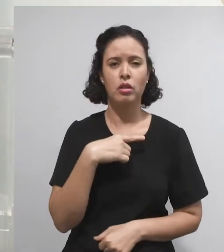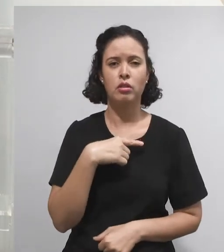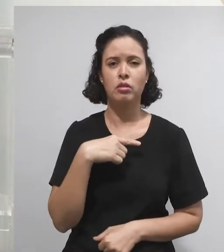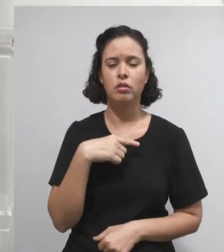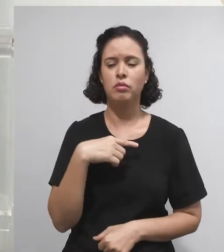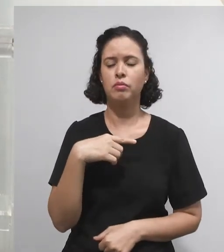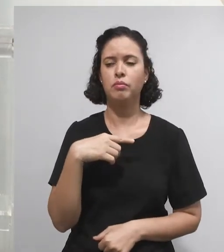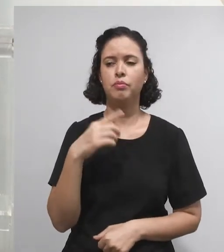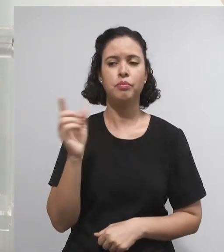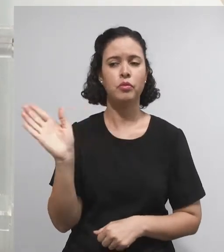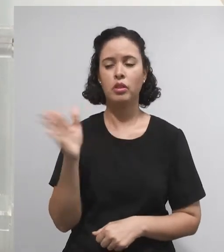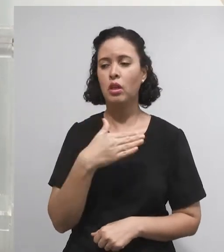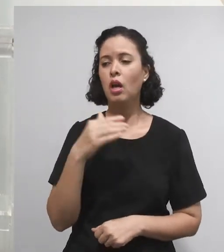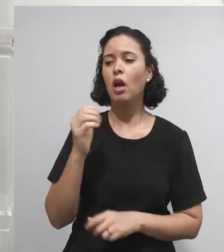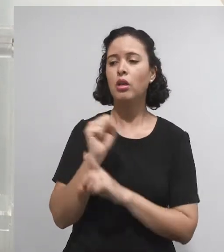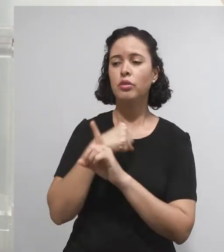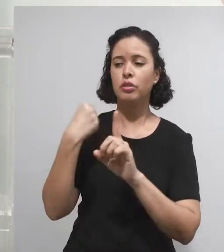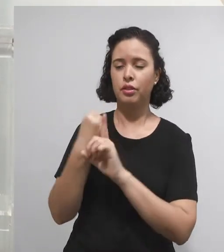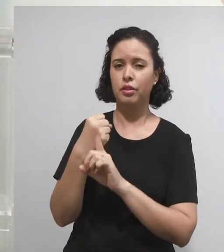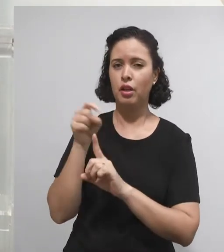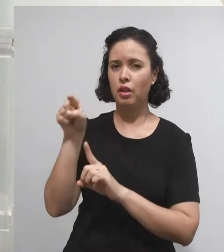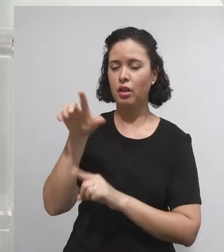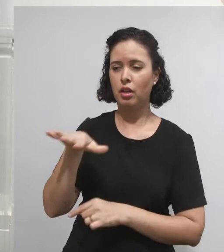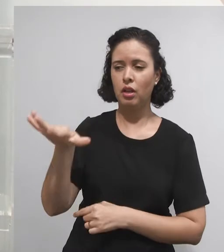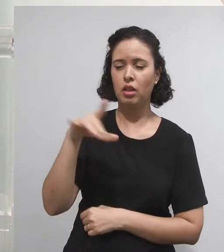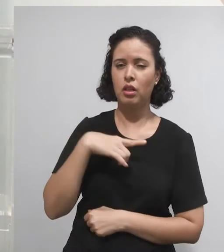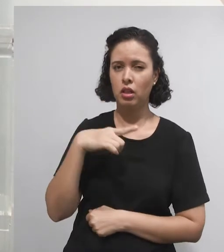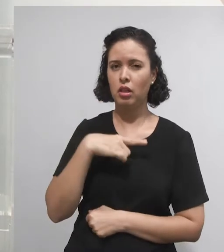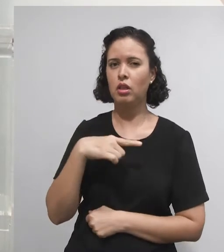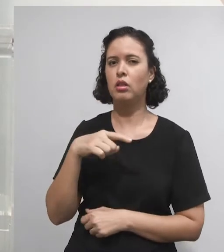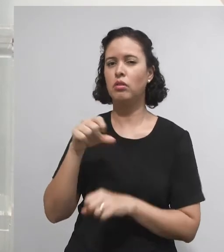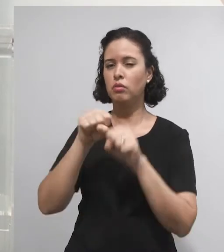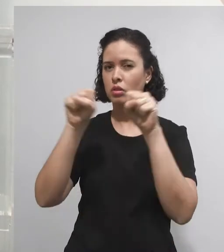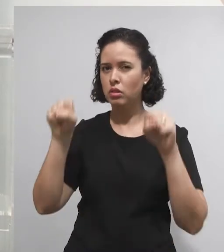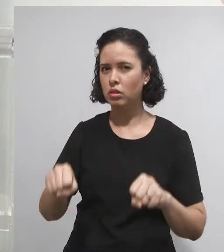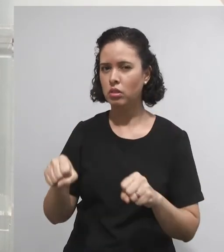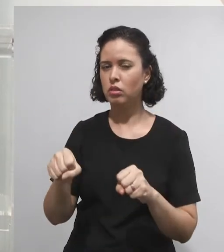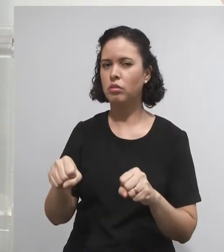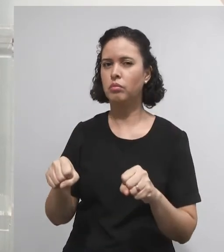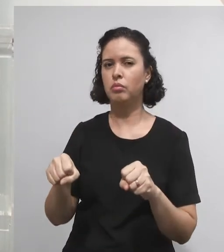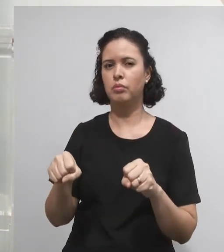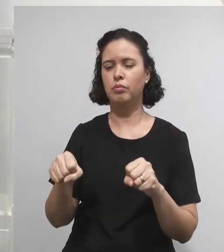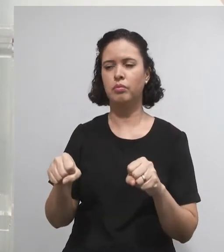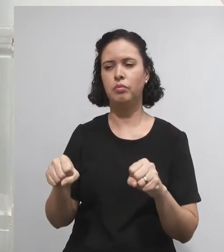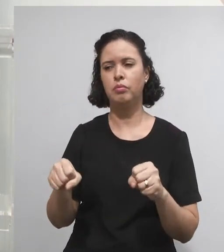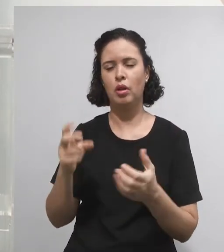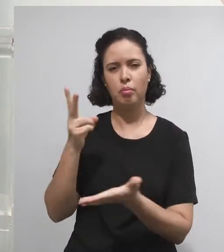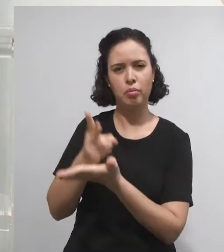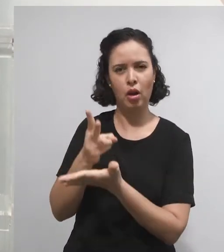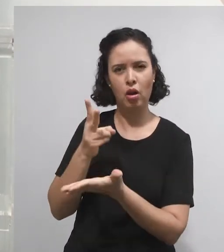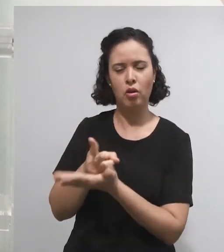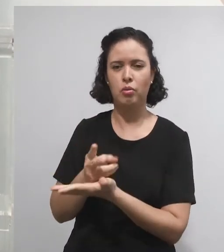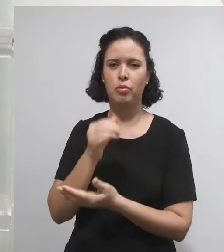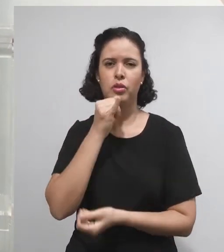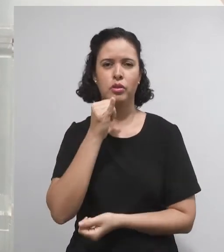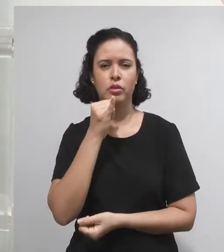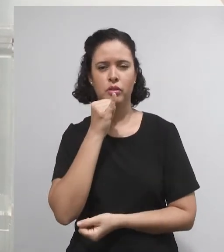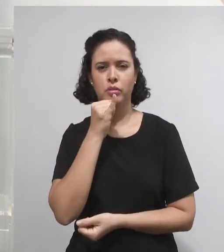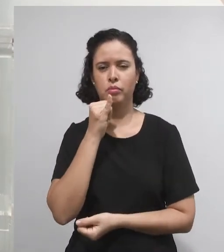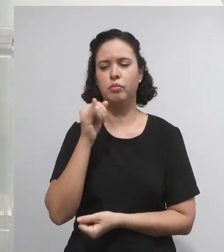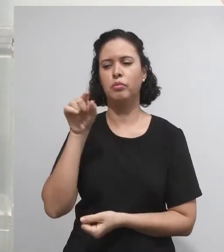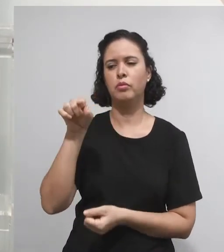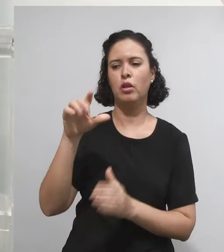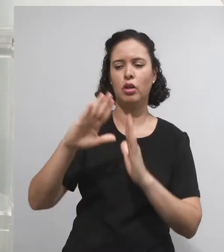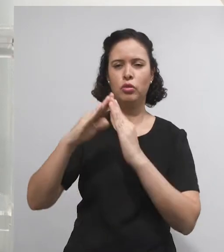tem um sistema de reprodução. A teoria crítica ela vai dizer que existe escola para A e escola para B. E por isso